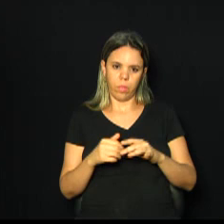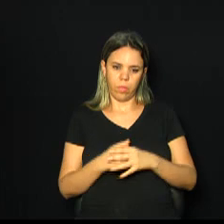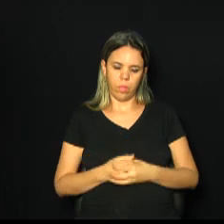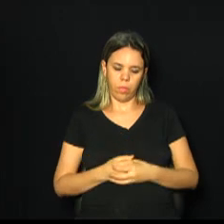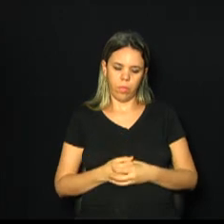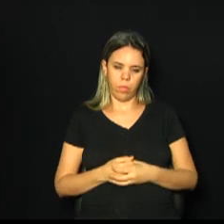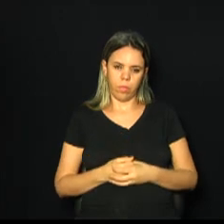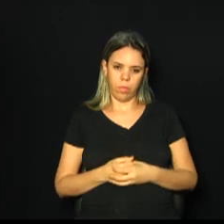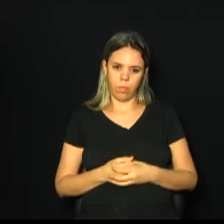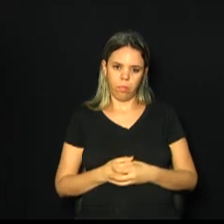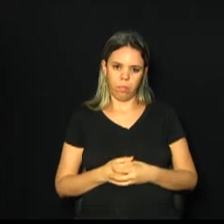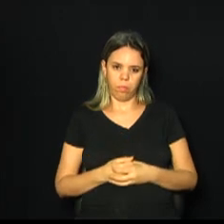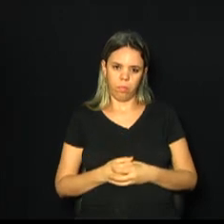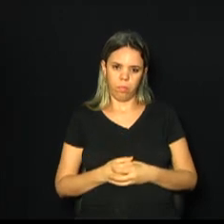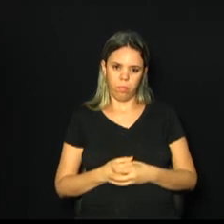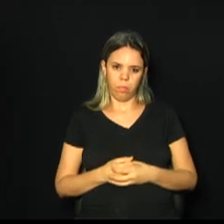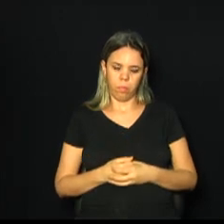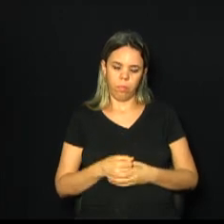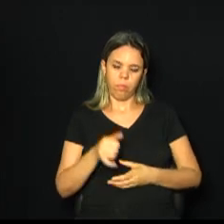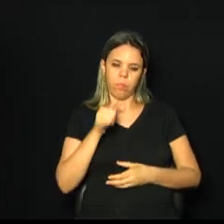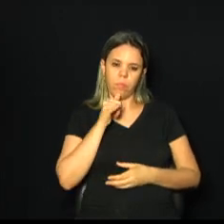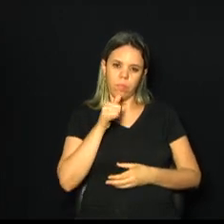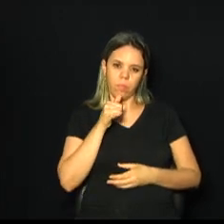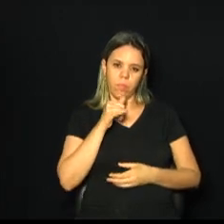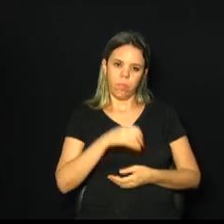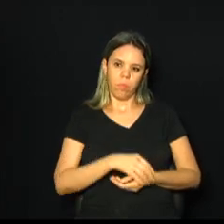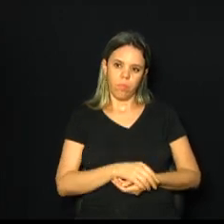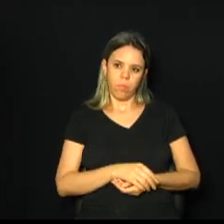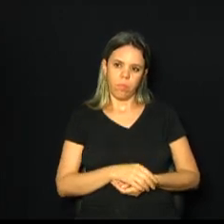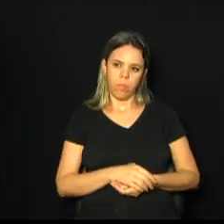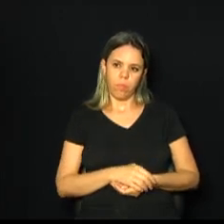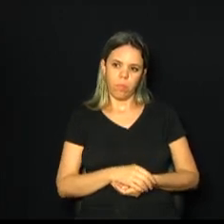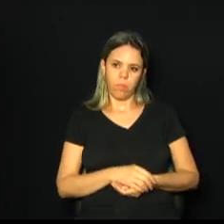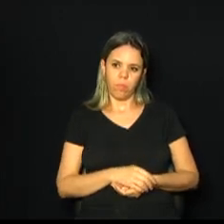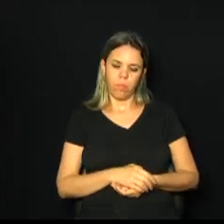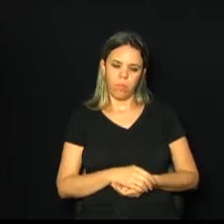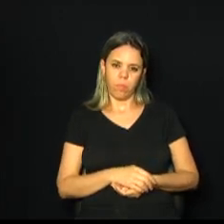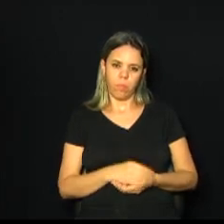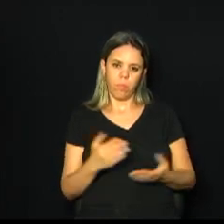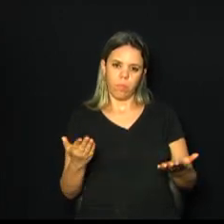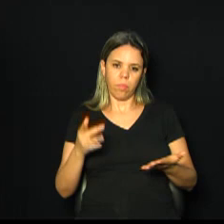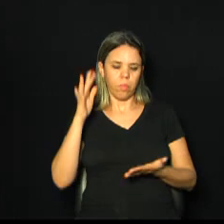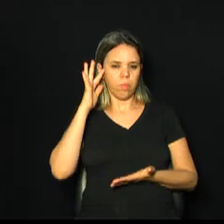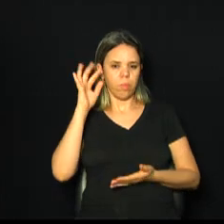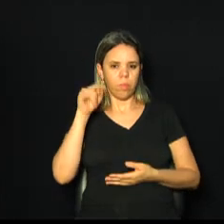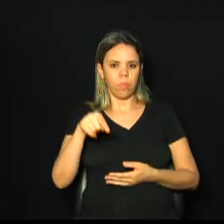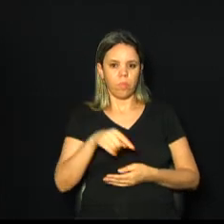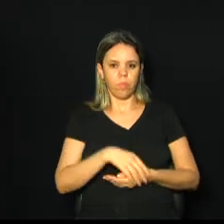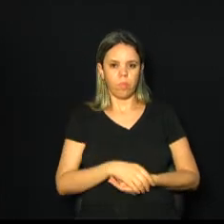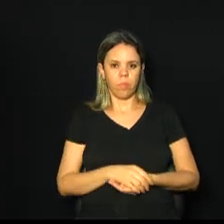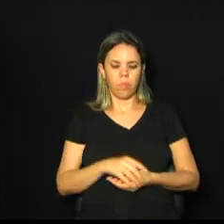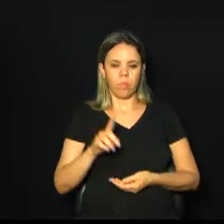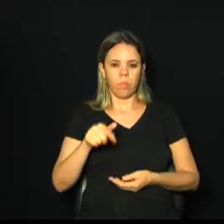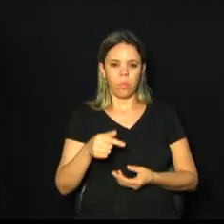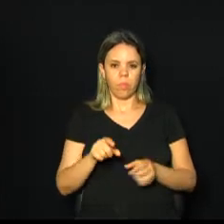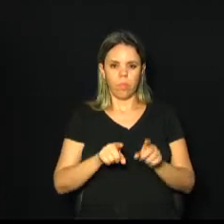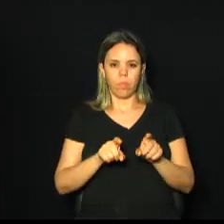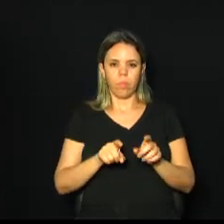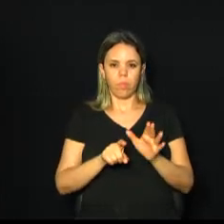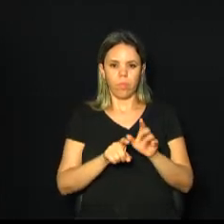Sem força nenhuma. Por exemplo. Estou ficando com medo. Agora, você imagina isso com dados